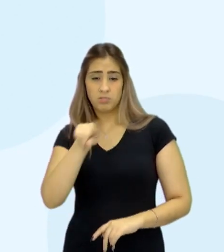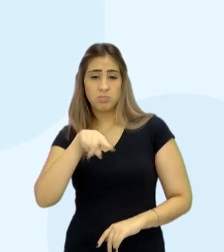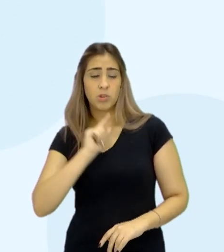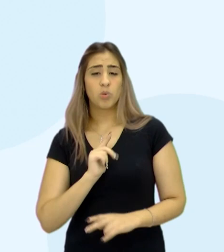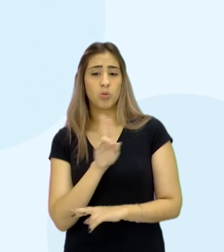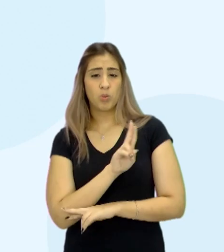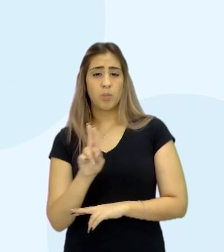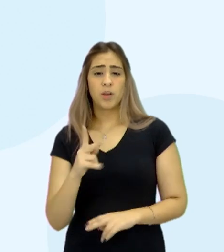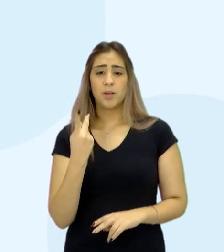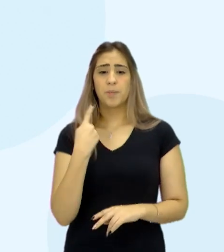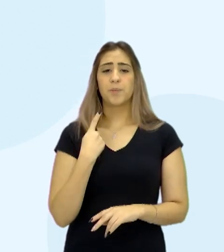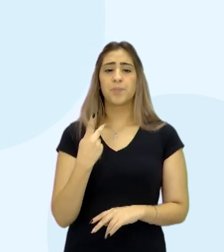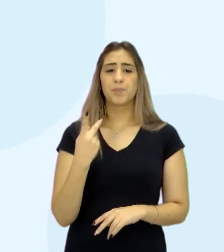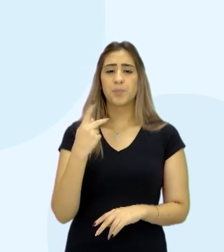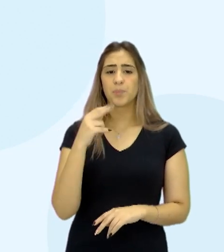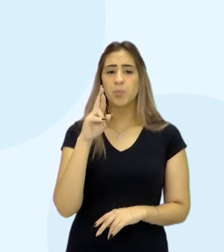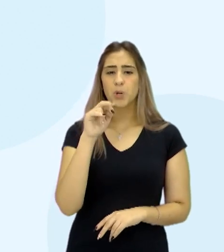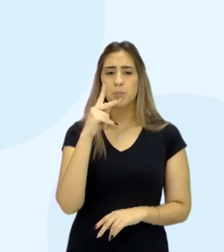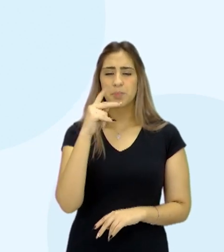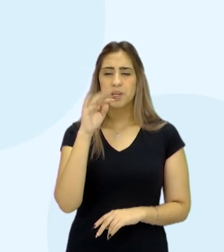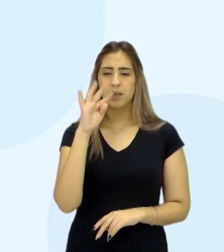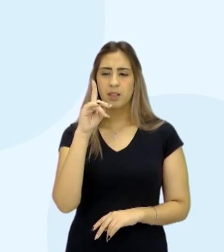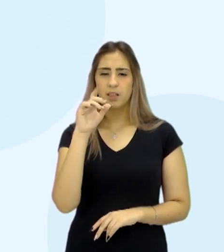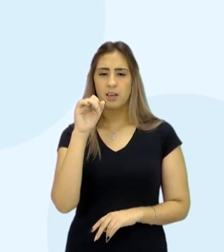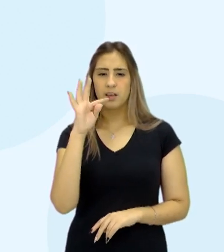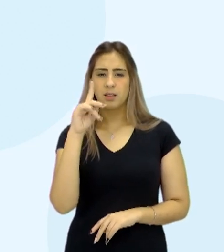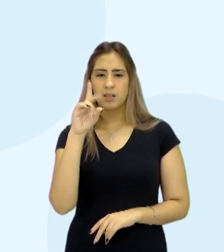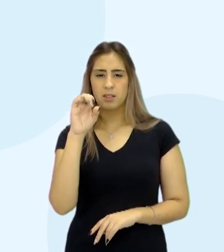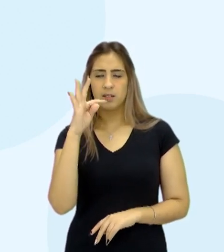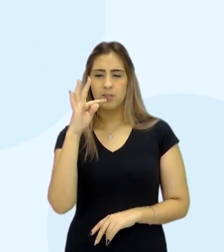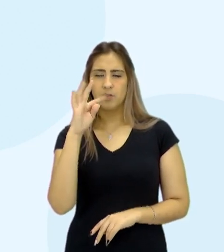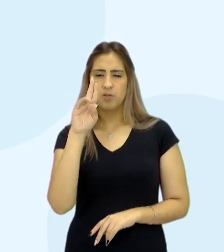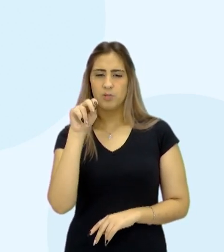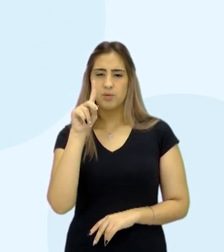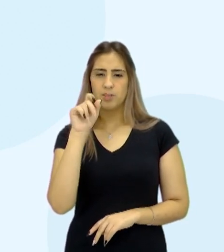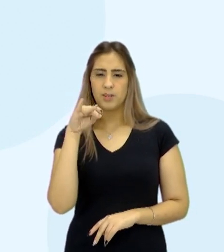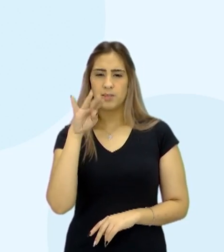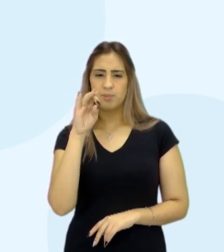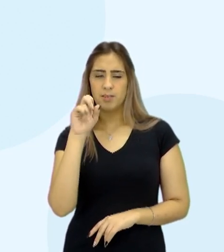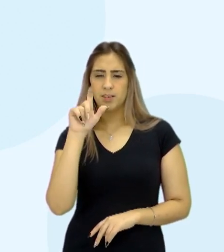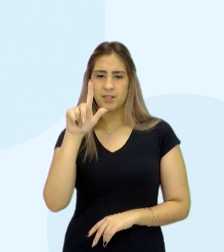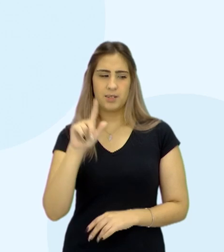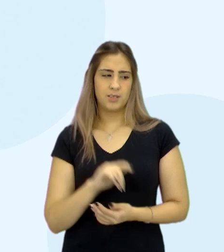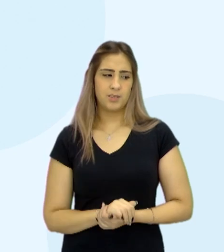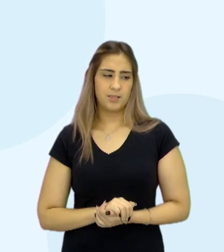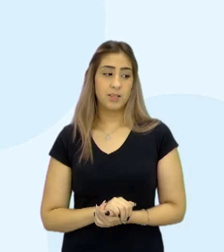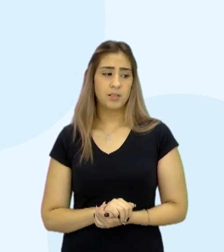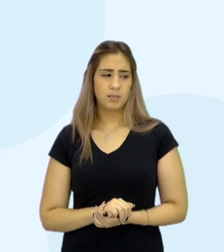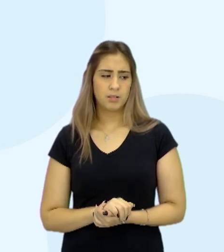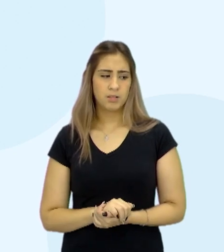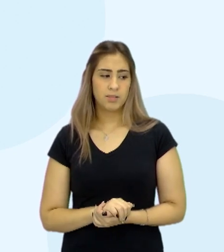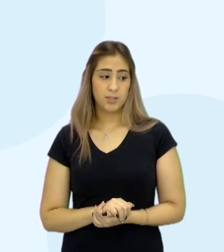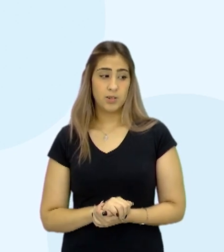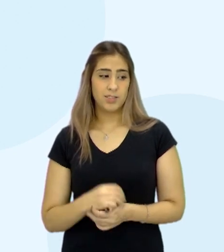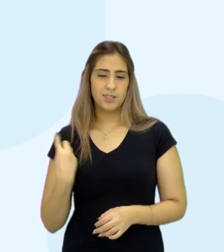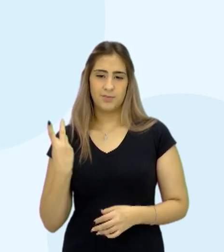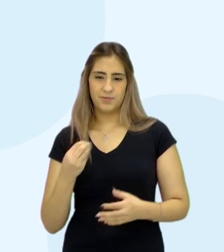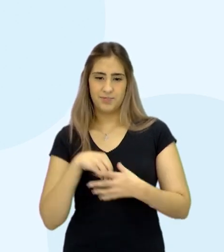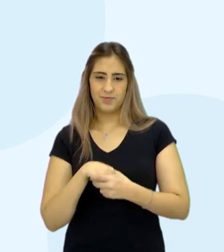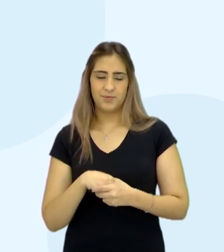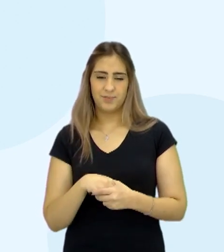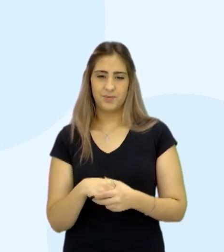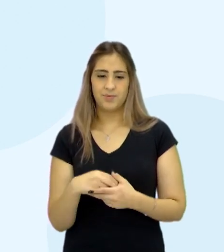chama propriedade fundamental da proporção. Viu, Letícia? Tudo que for na matemática, na física, na ciência, falar o